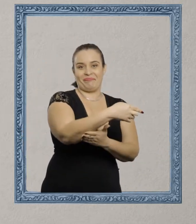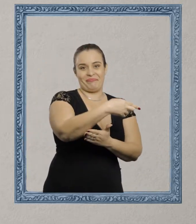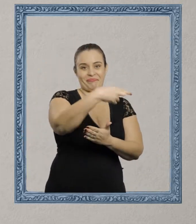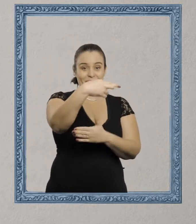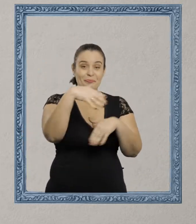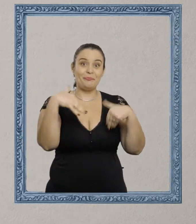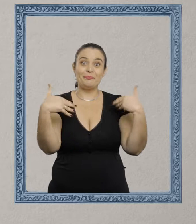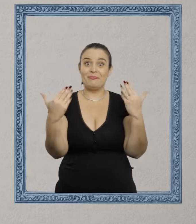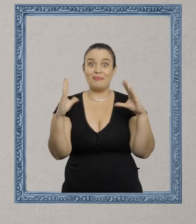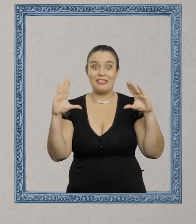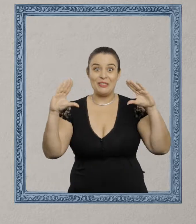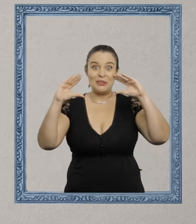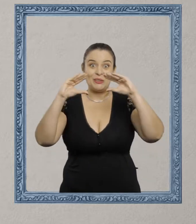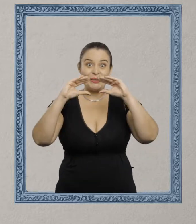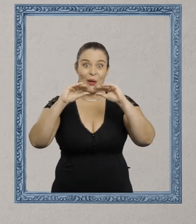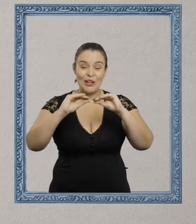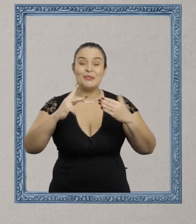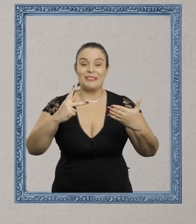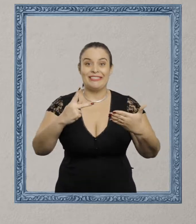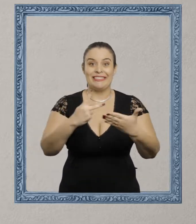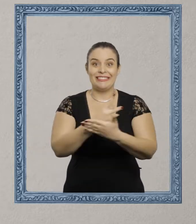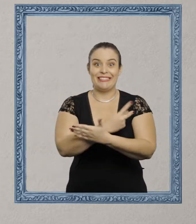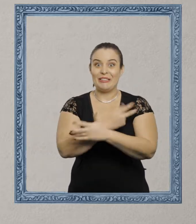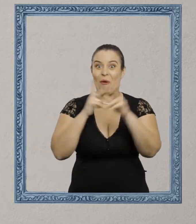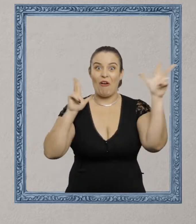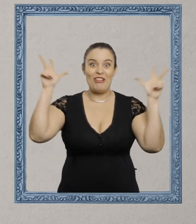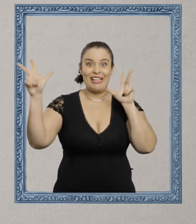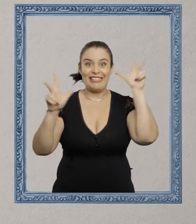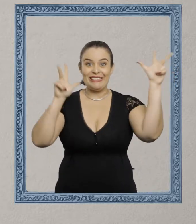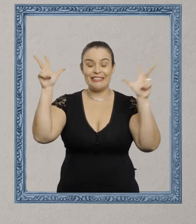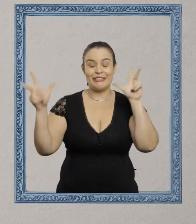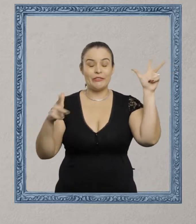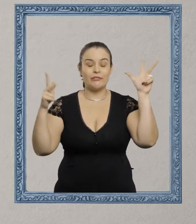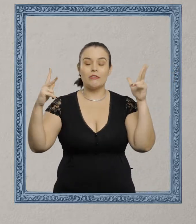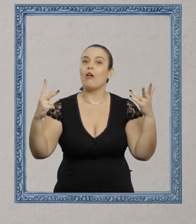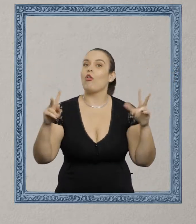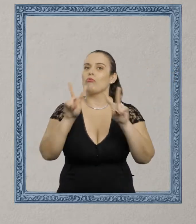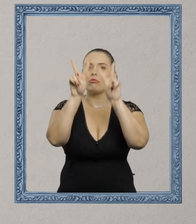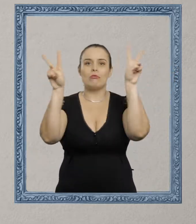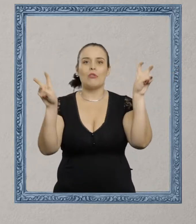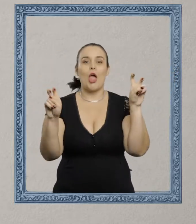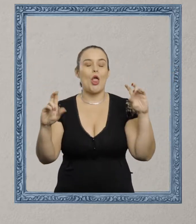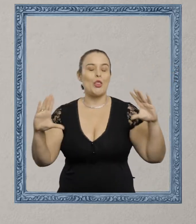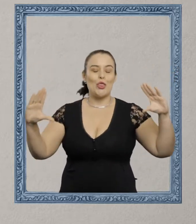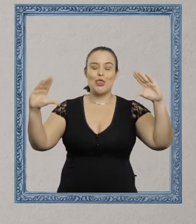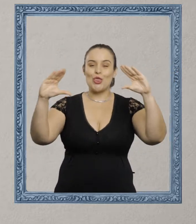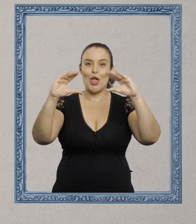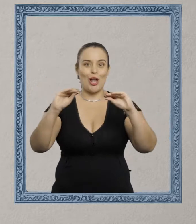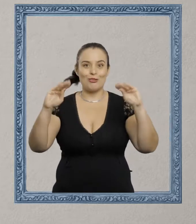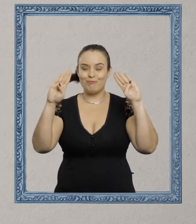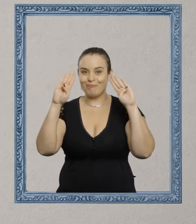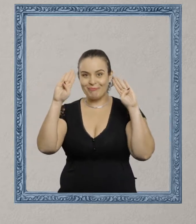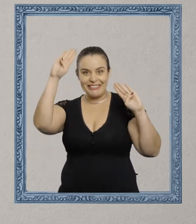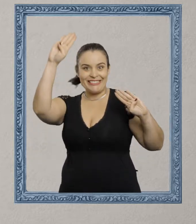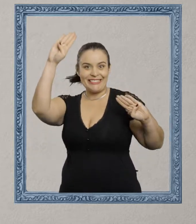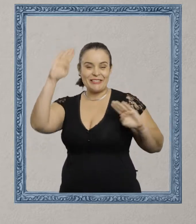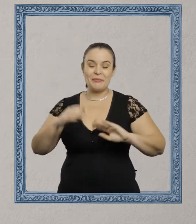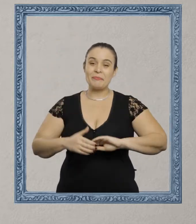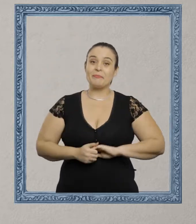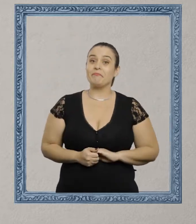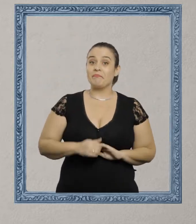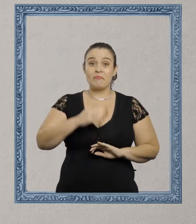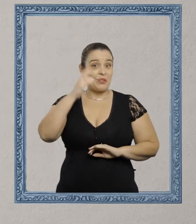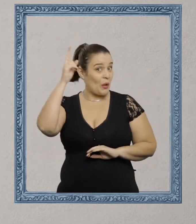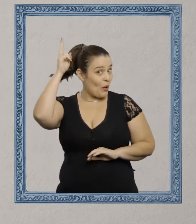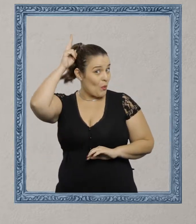noite, aconteceram muitas aventuras. Ela ficou conhecida como a Noite das Noites. Os índios estavam